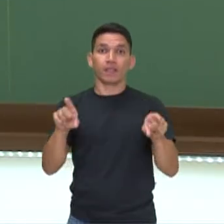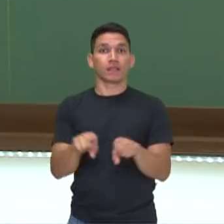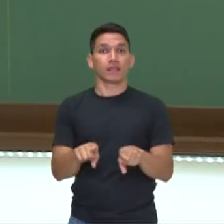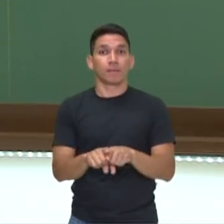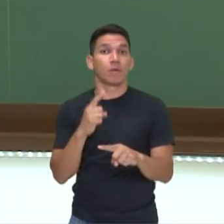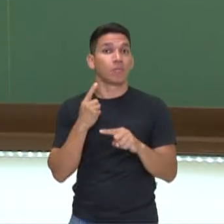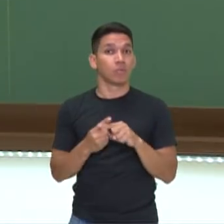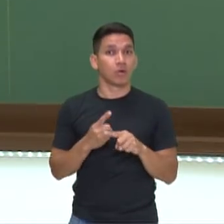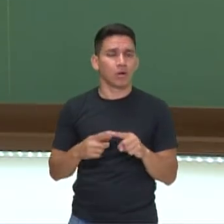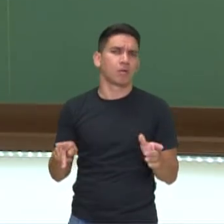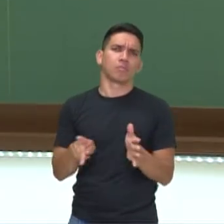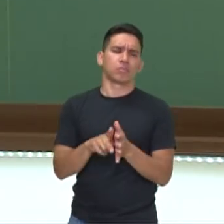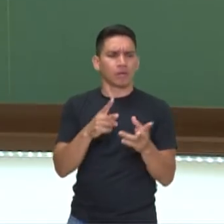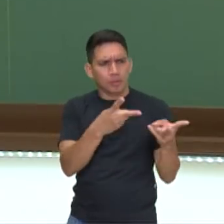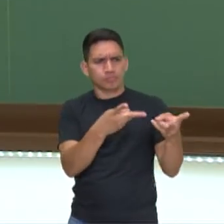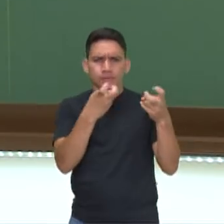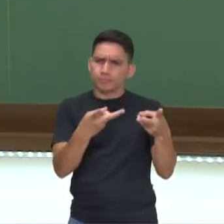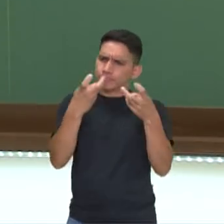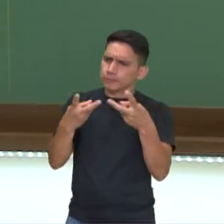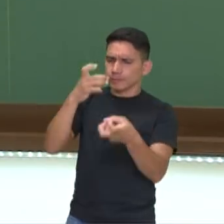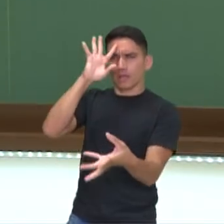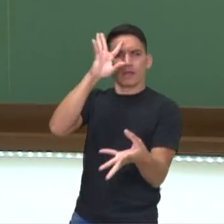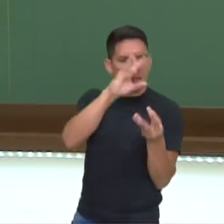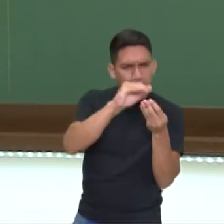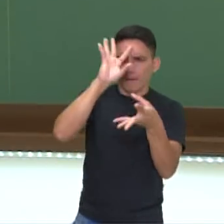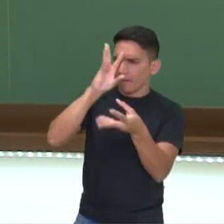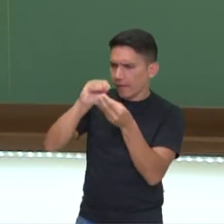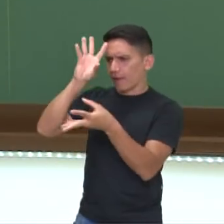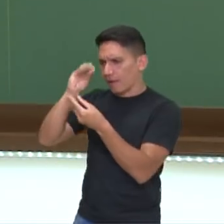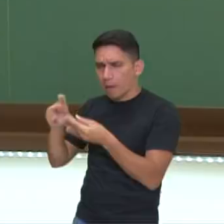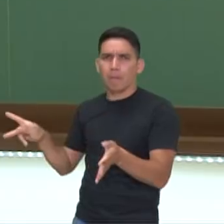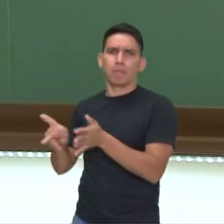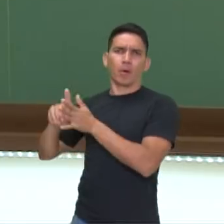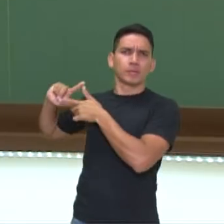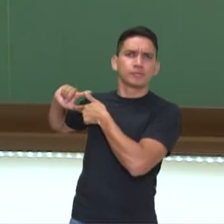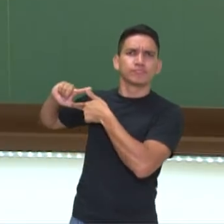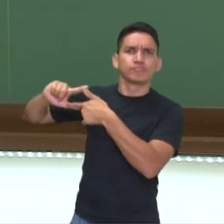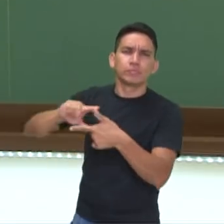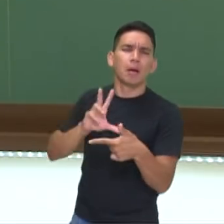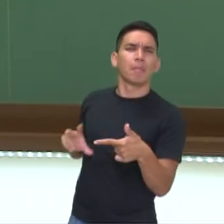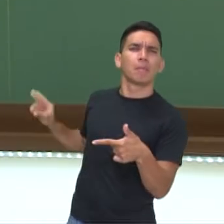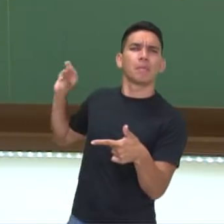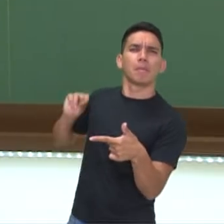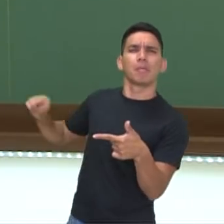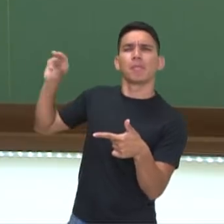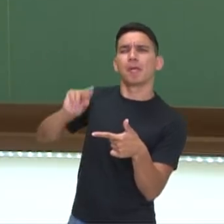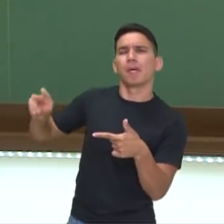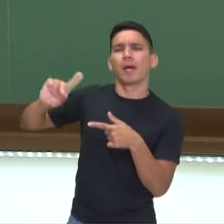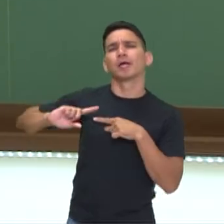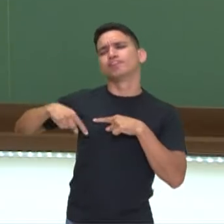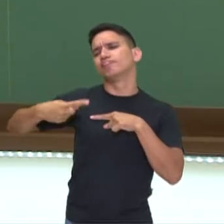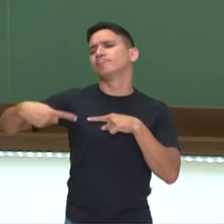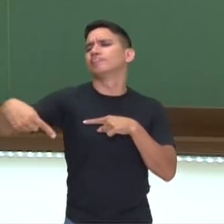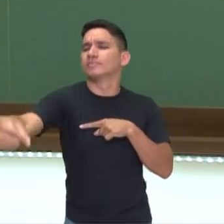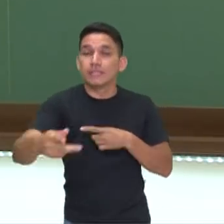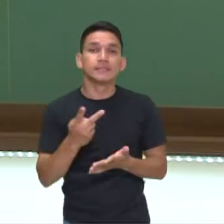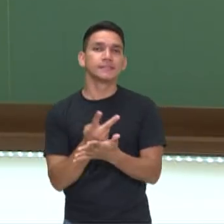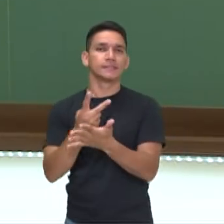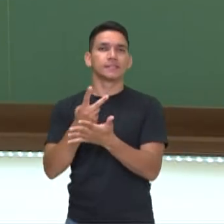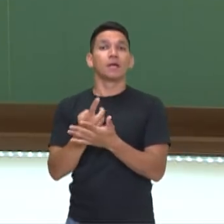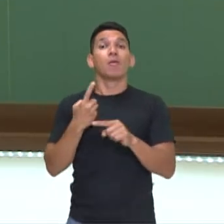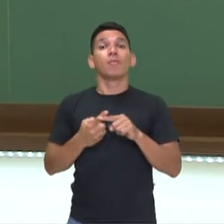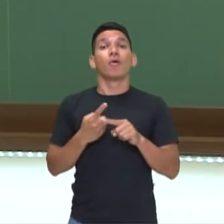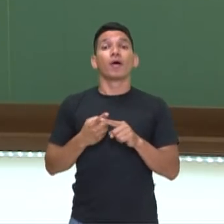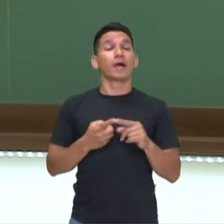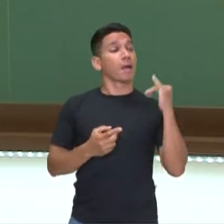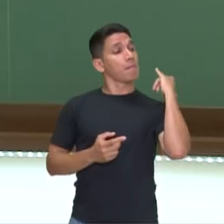bastante intuitivo e também faz parte da tradição oral, porque os mitos eram passados de geração em geração por meio da